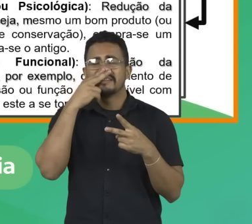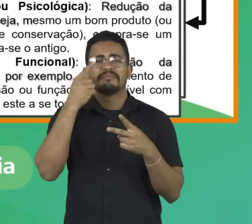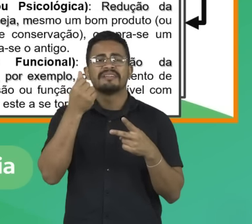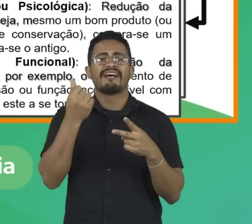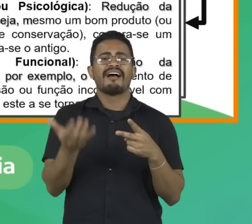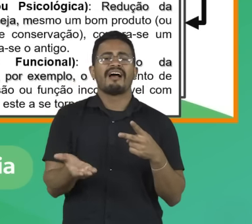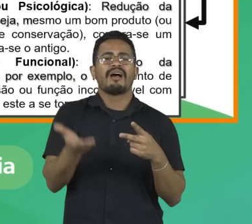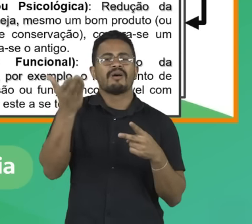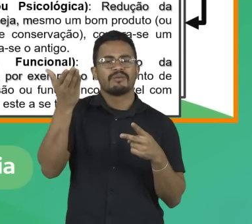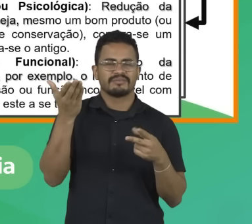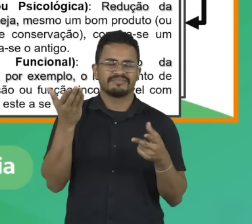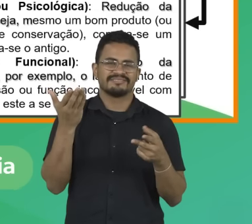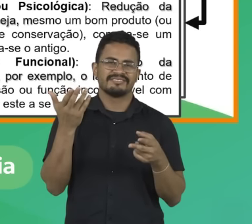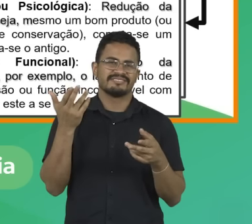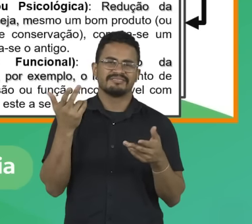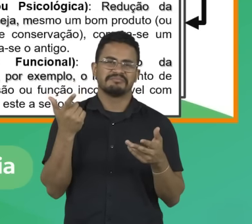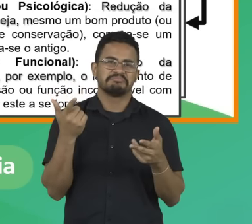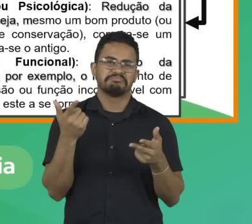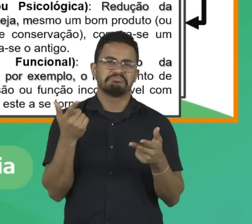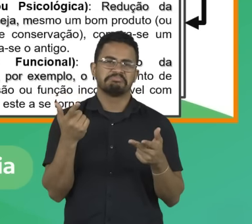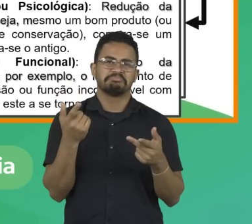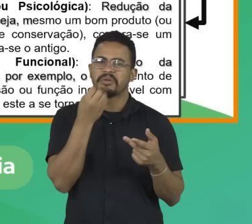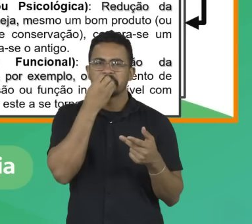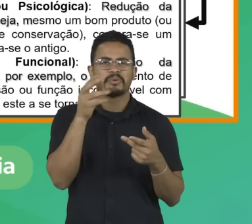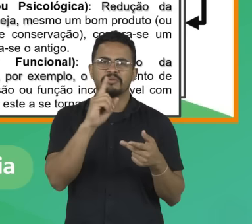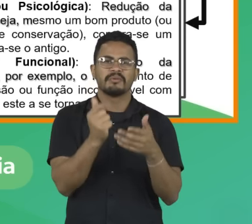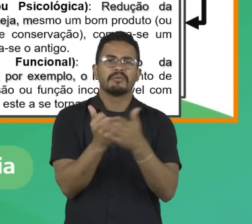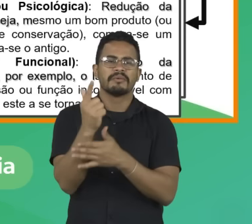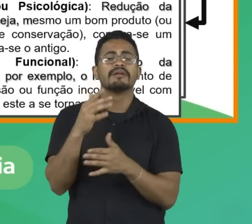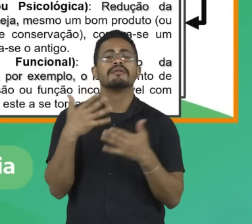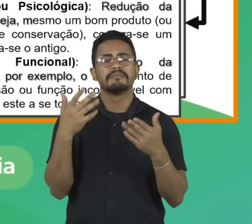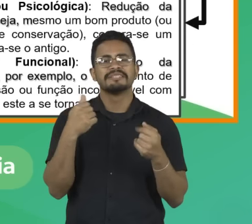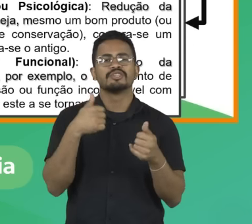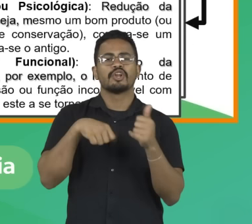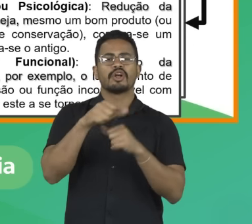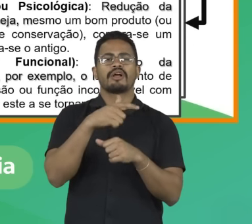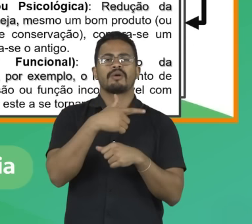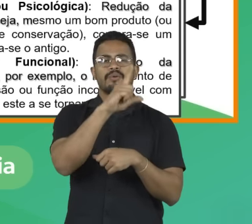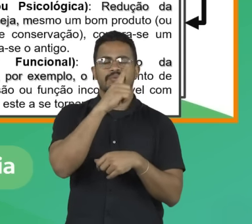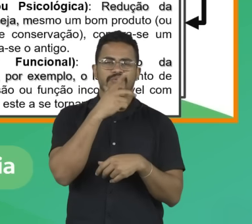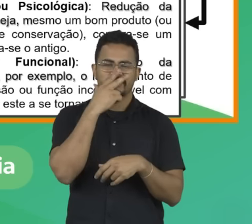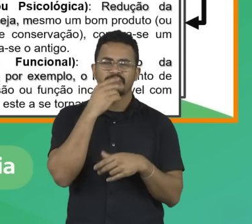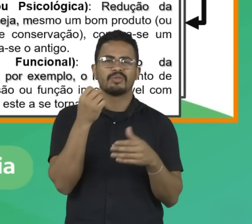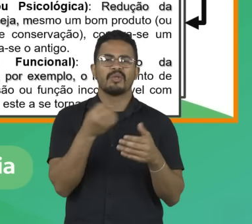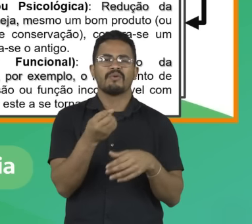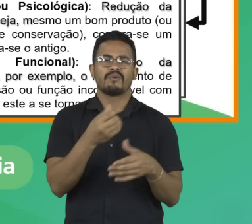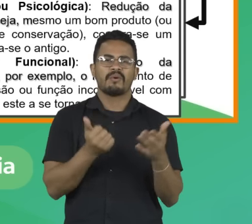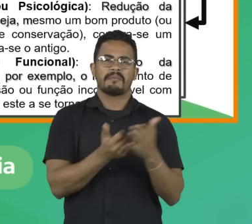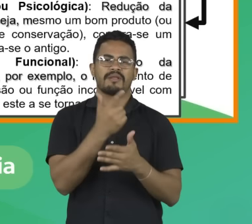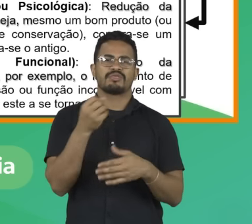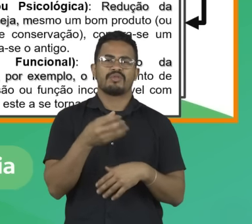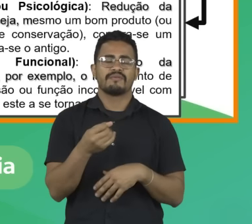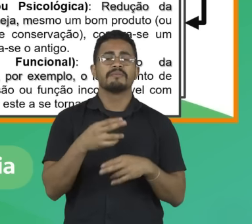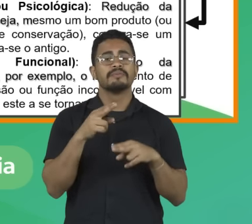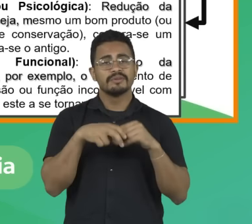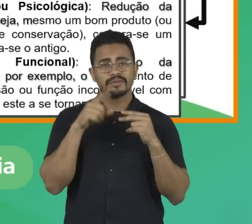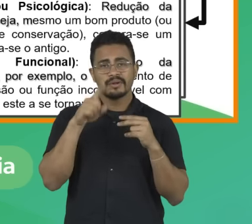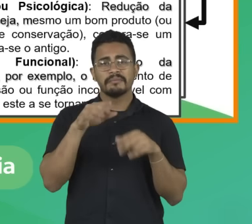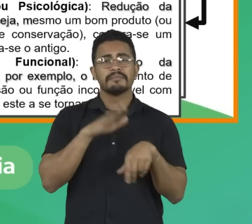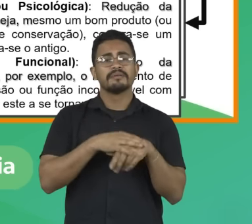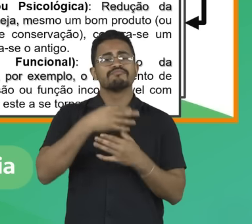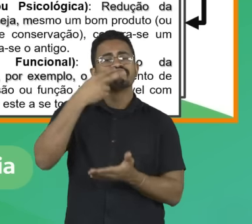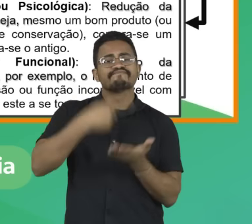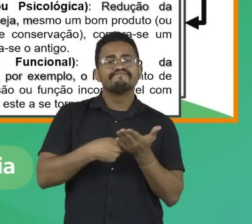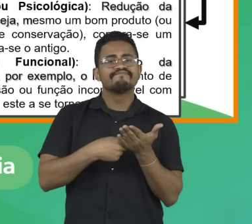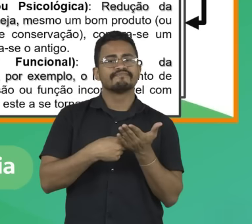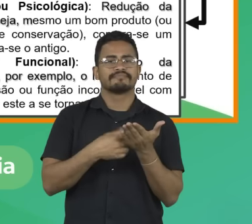vezes não compensa essa troca, tendo que ser necessário trocar por um produto todo novo. Então, essa obsolescência programada, ela é aquilo que é